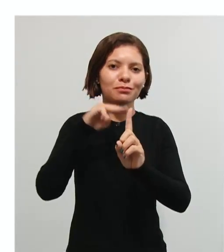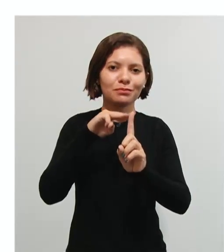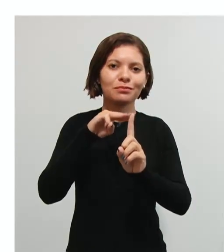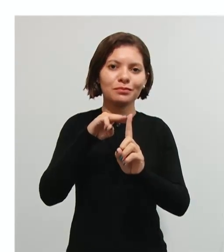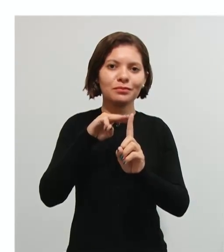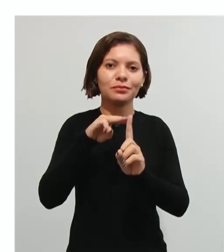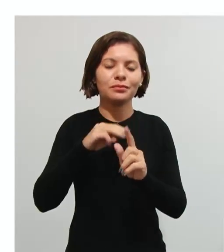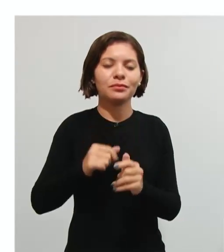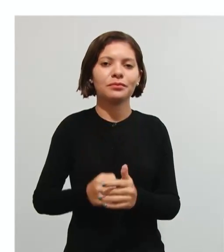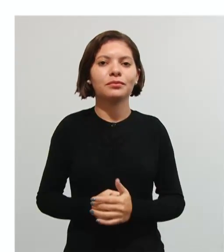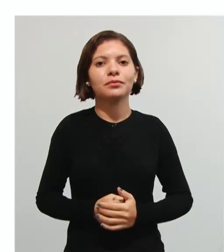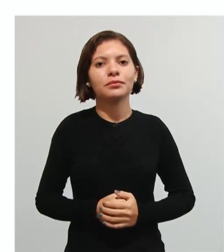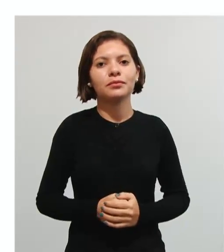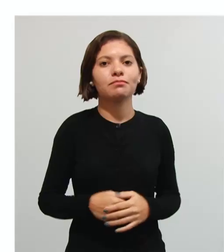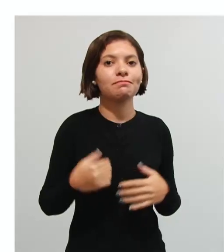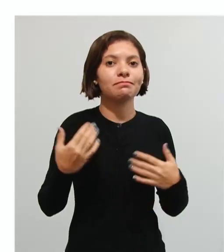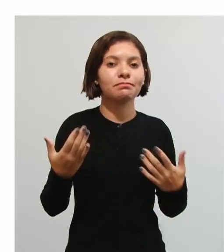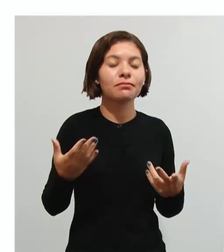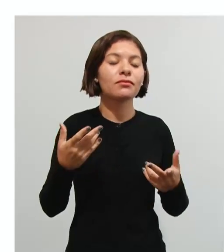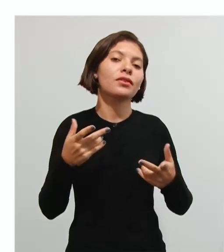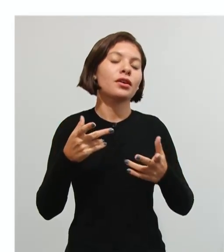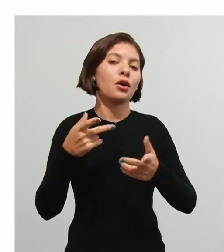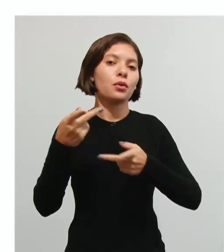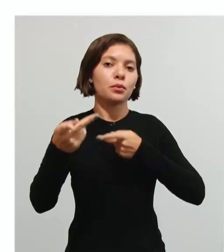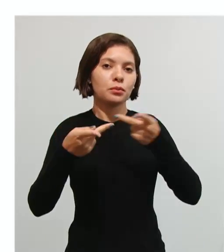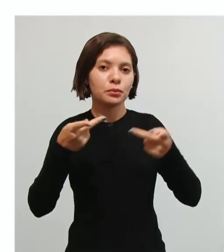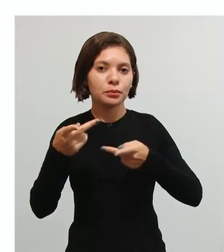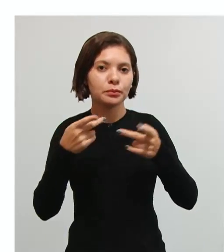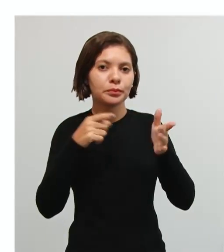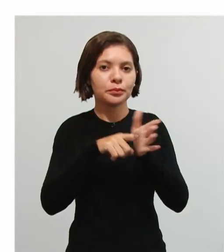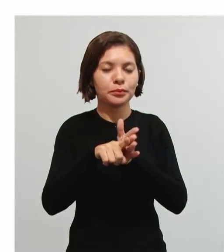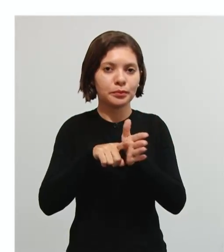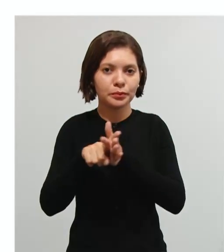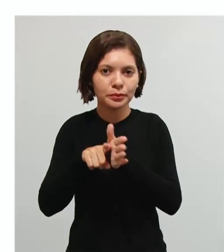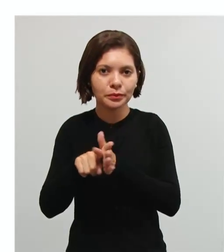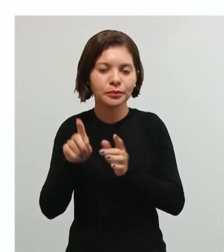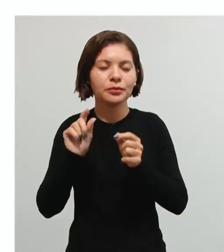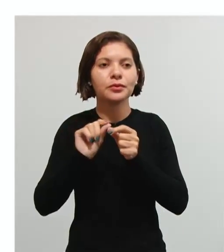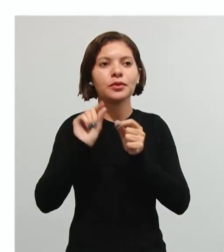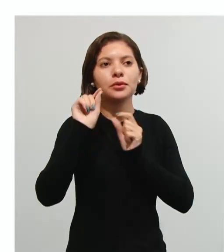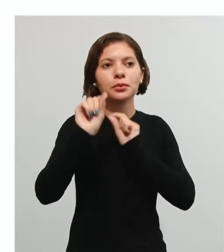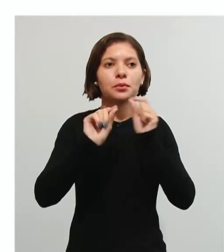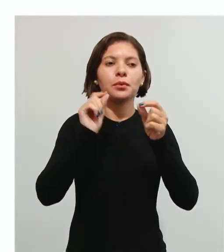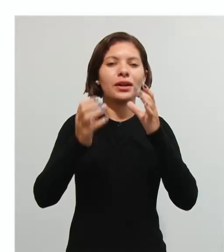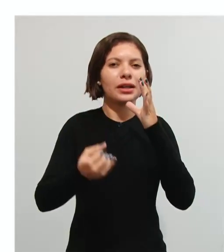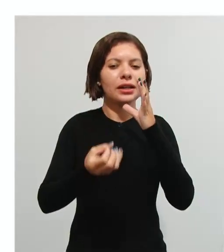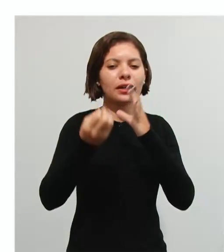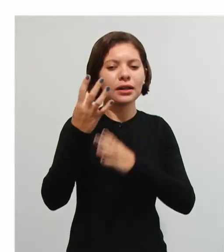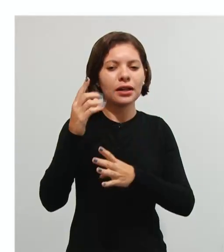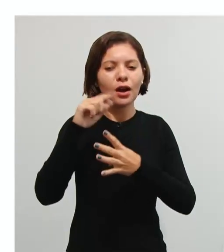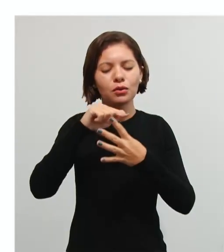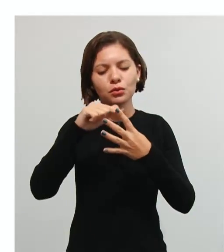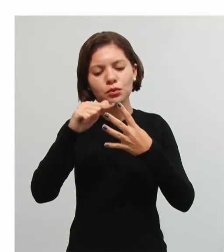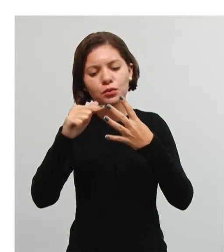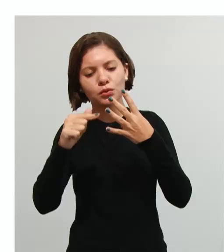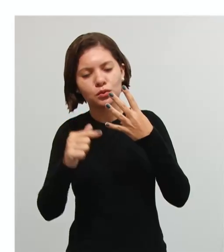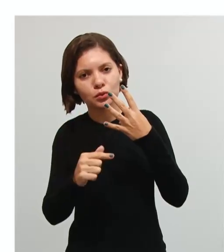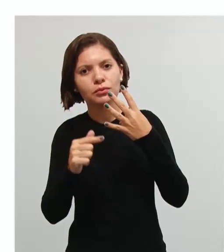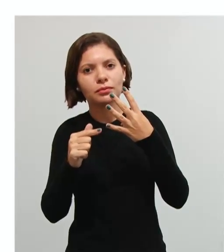estabelecidas. Então, o projeto de pesquisa é aquele que vai criar esse passo a passo, esse